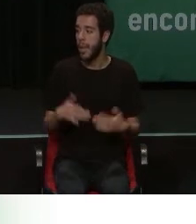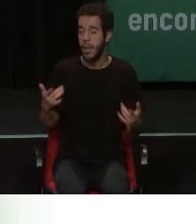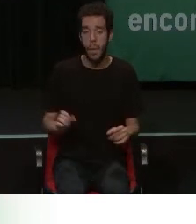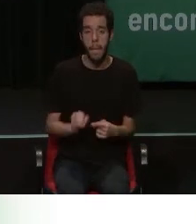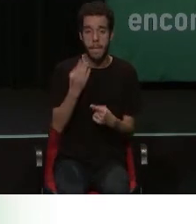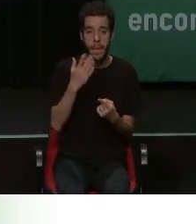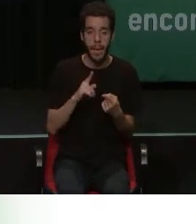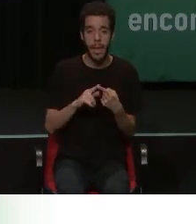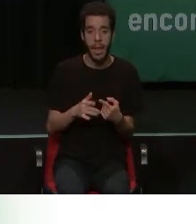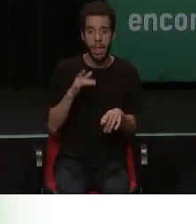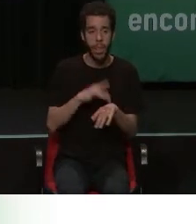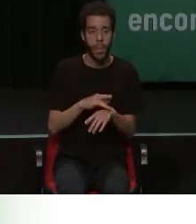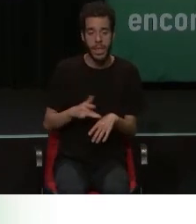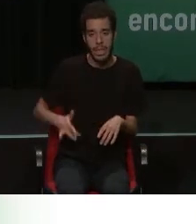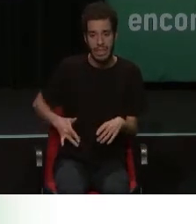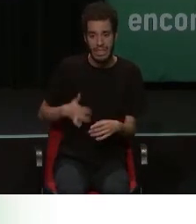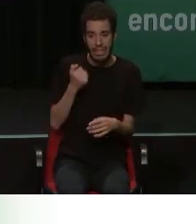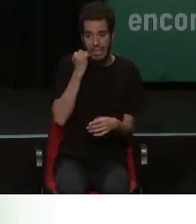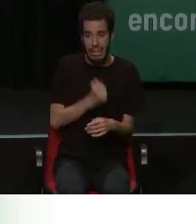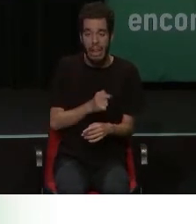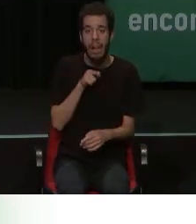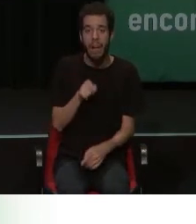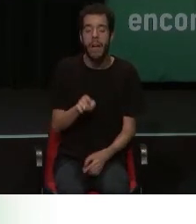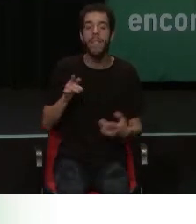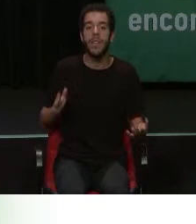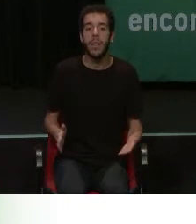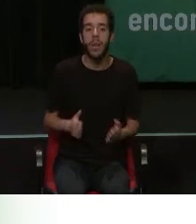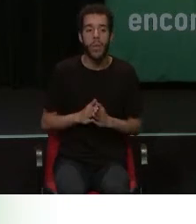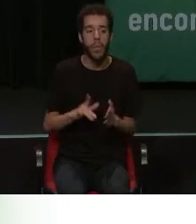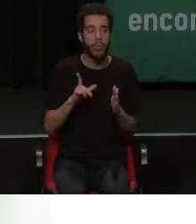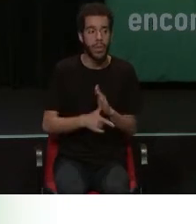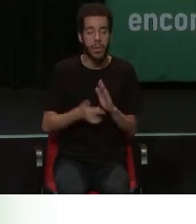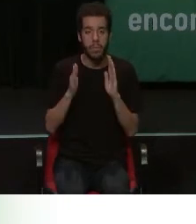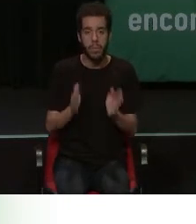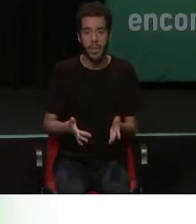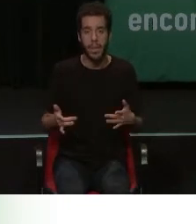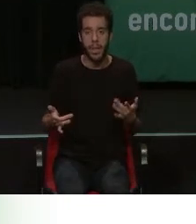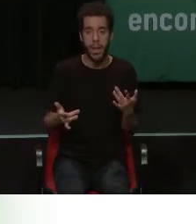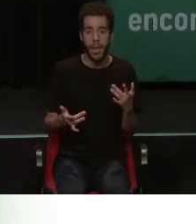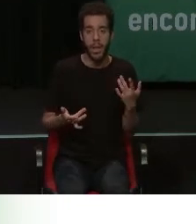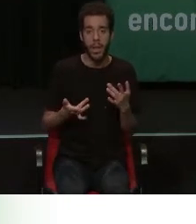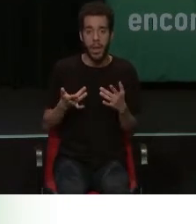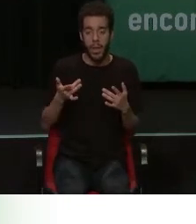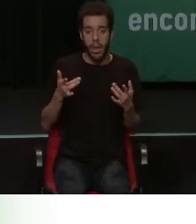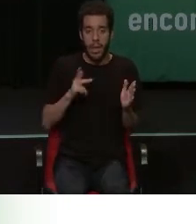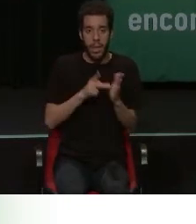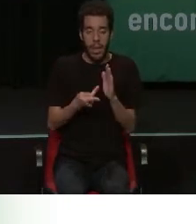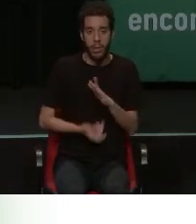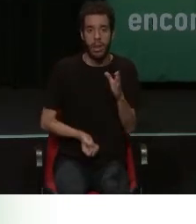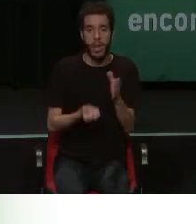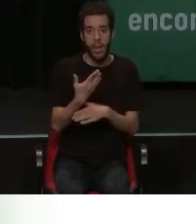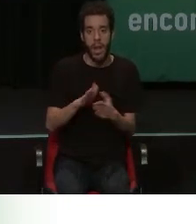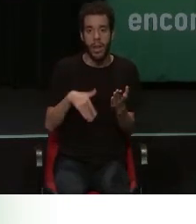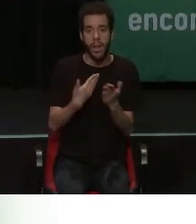portanto, o projeto visava desenvolver sensores capazes de fazer